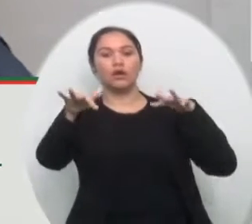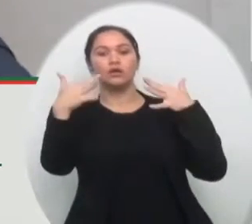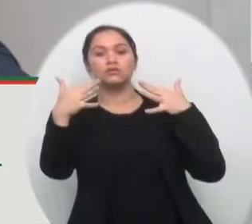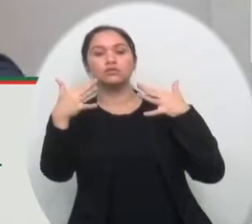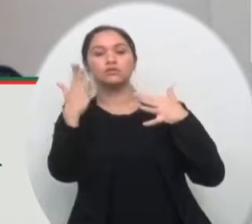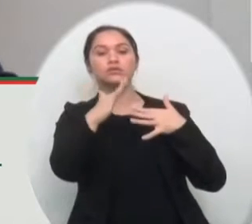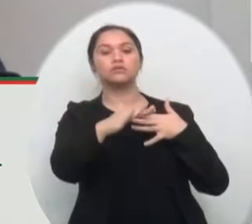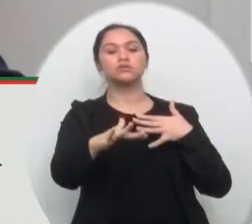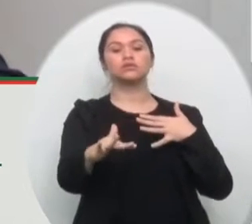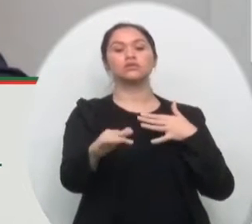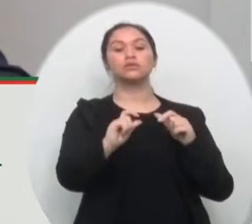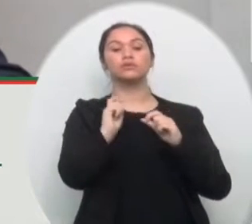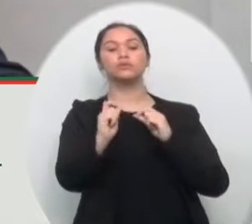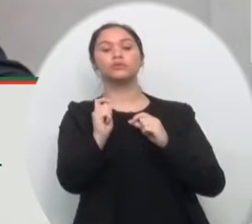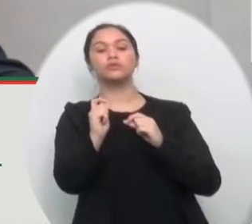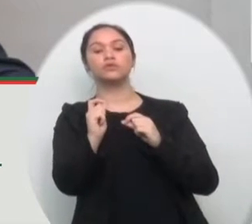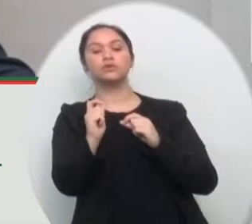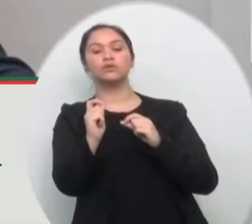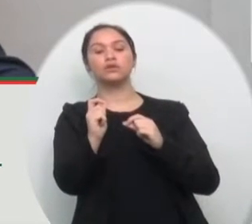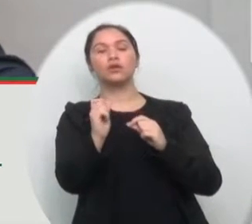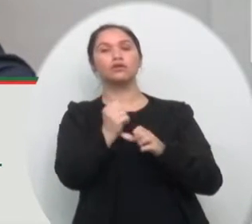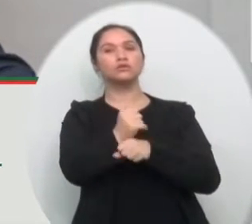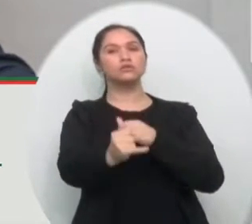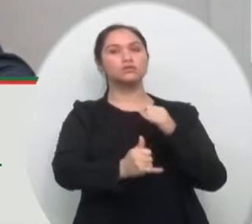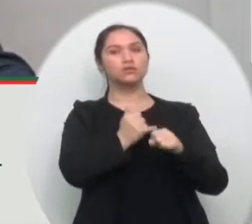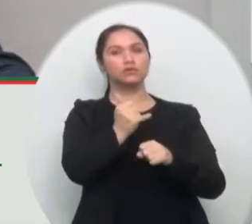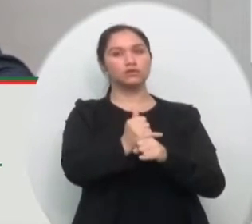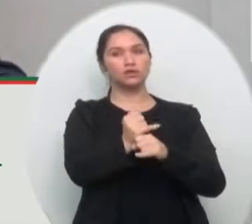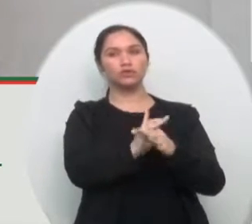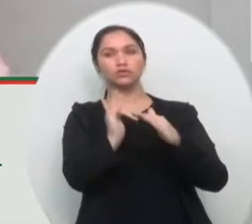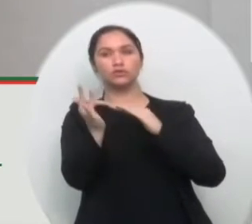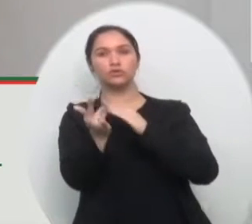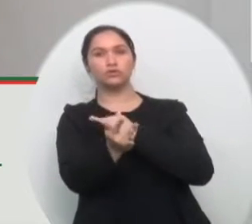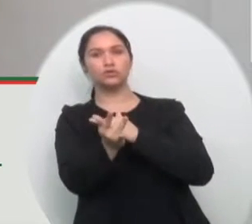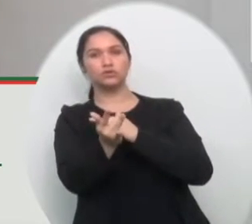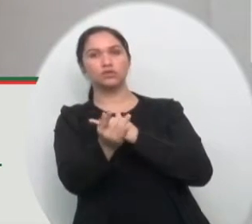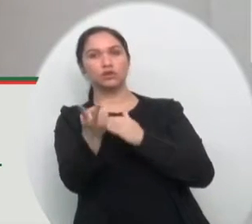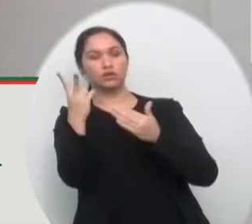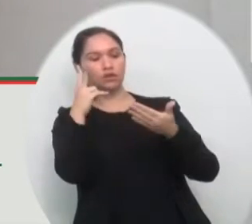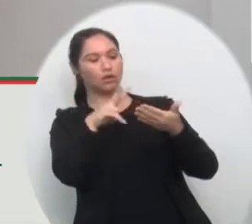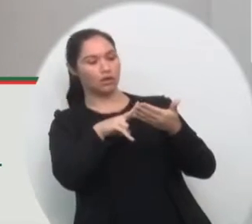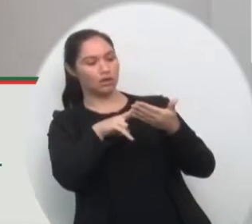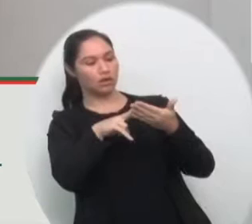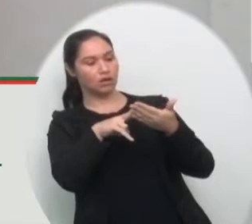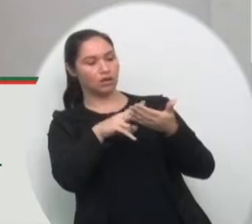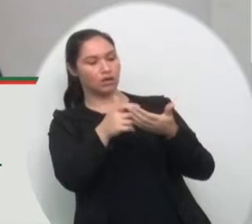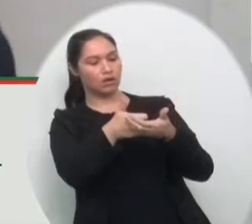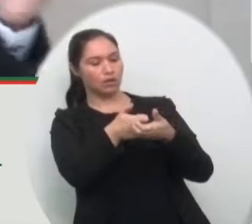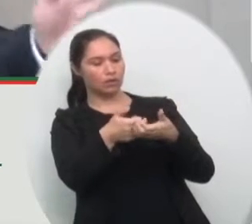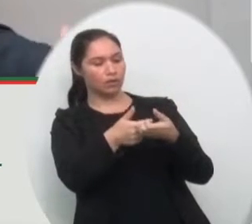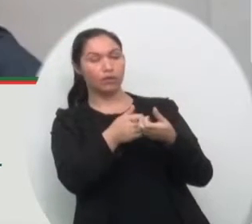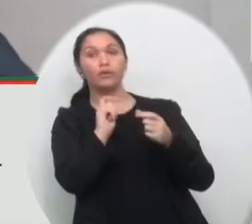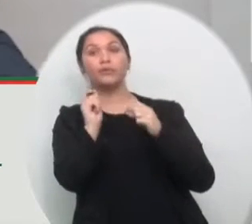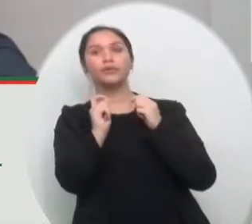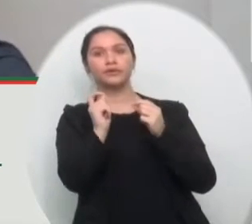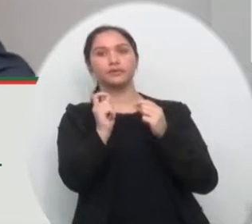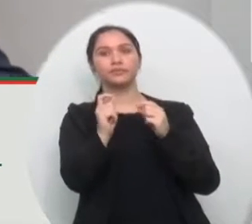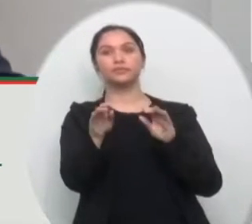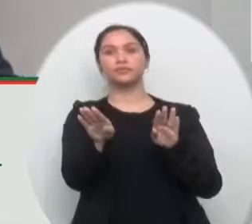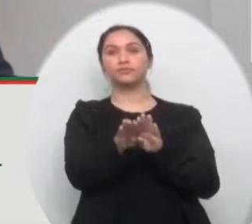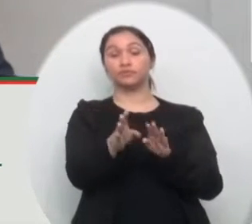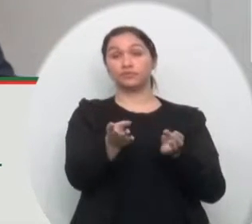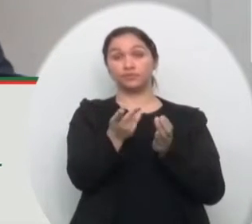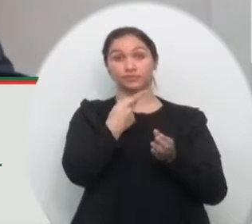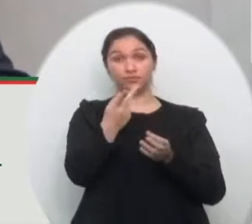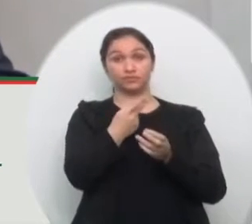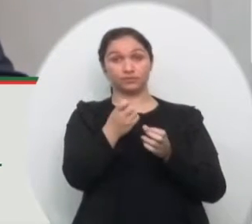caso haja conteúdo impróprio, que façam sim a denúncia. Temos que denunciar. Nos 30 segundos que me restam, eu queria falar um pouquinho da audiência pública